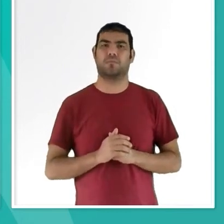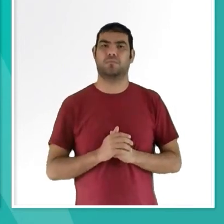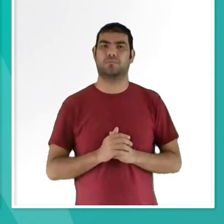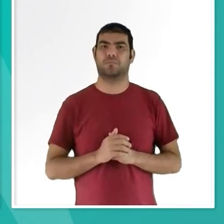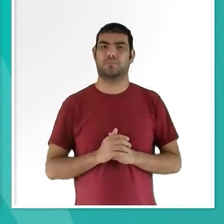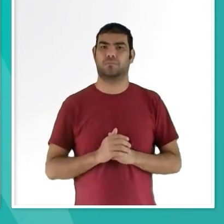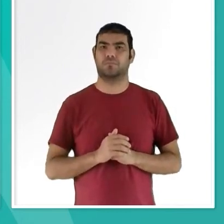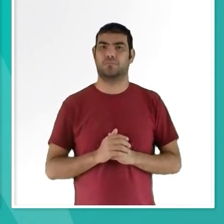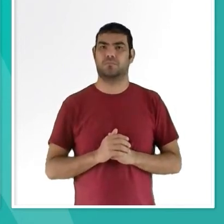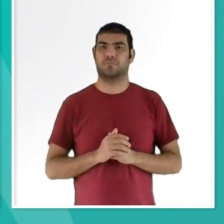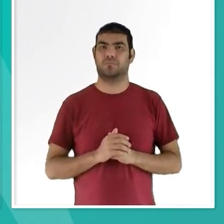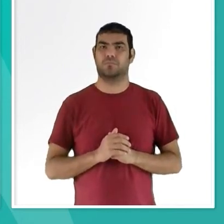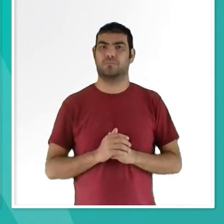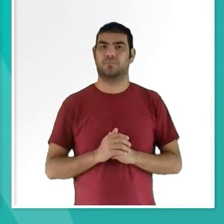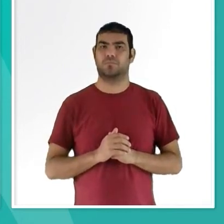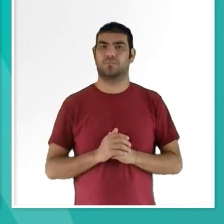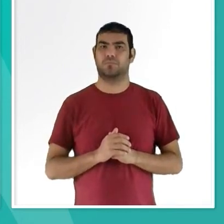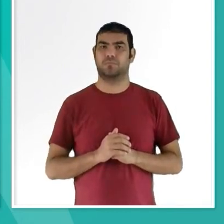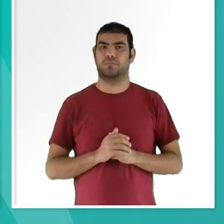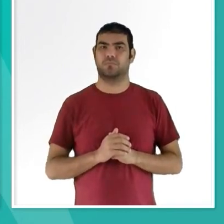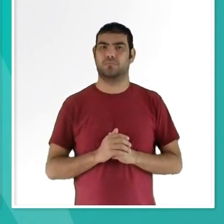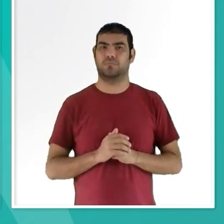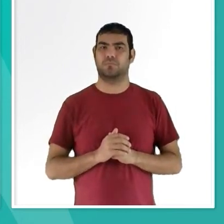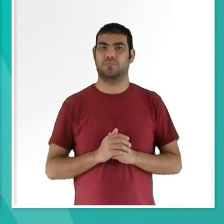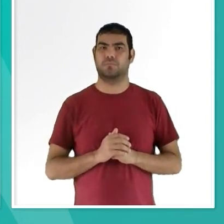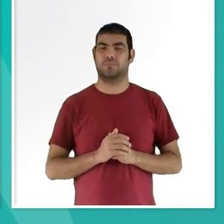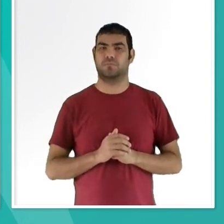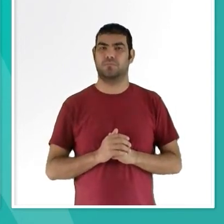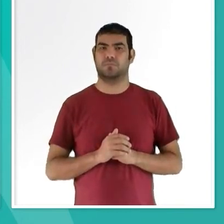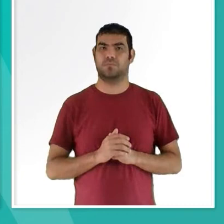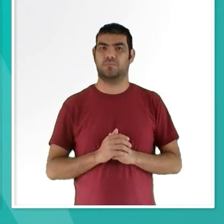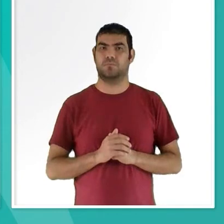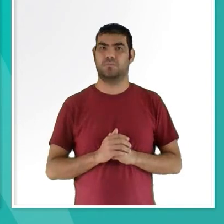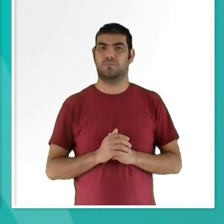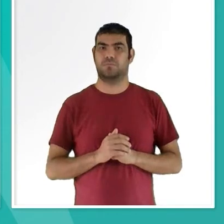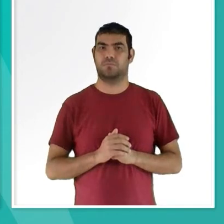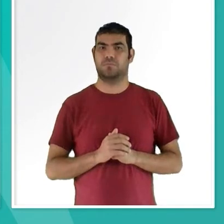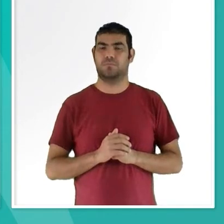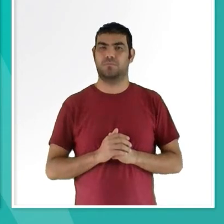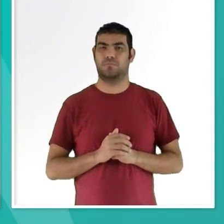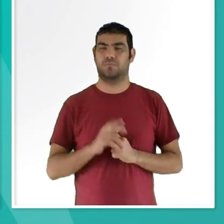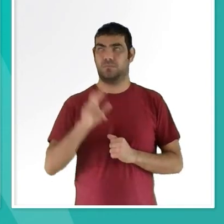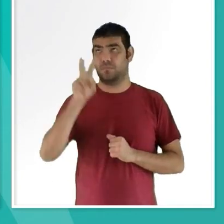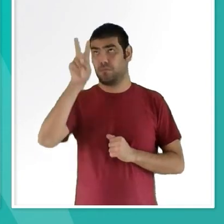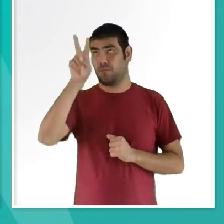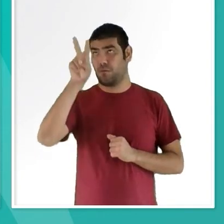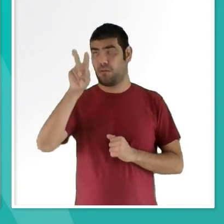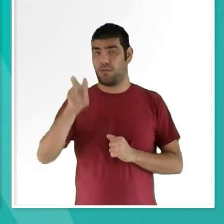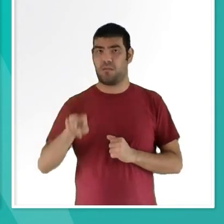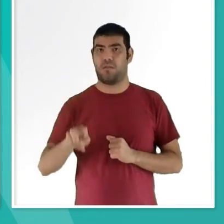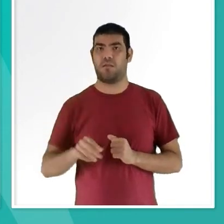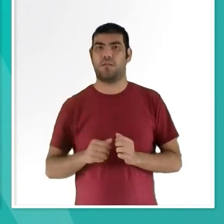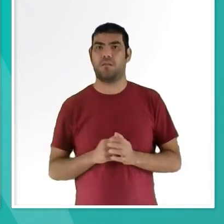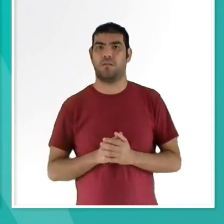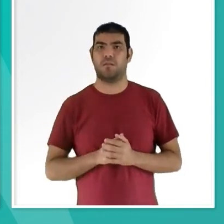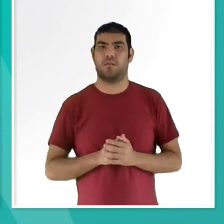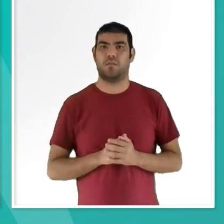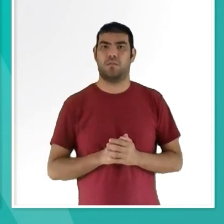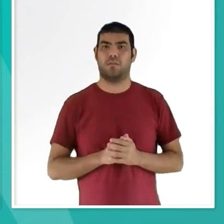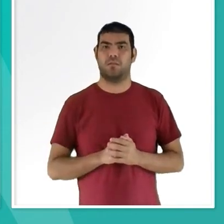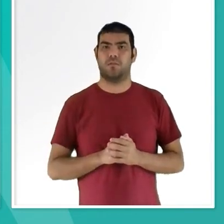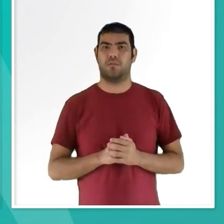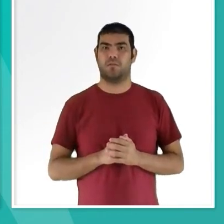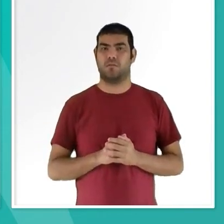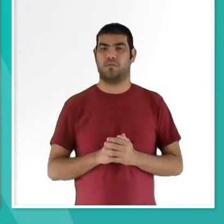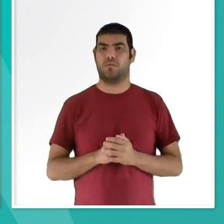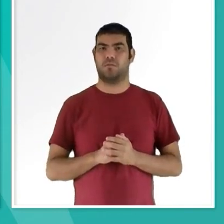o último adversário e a trave, com exceção do goleiro.